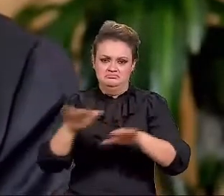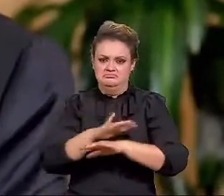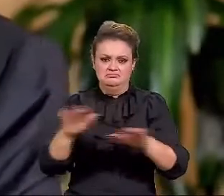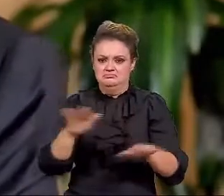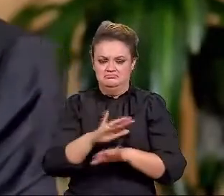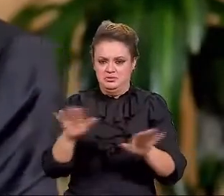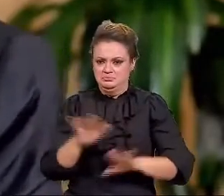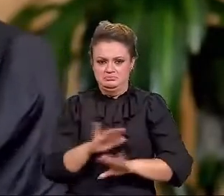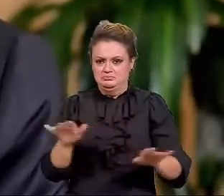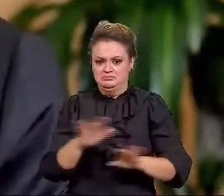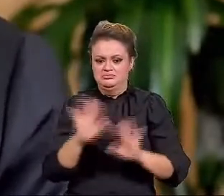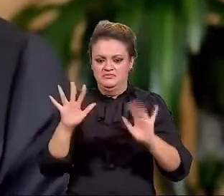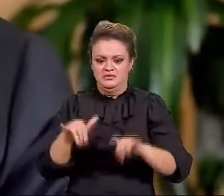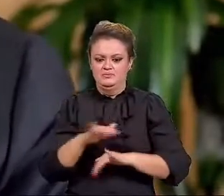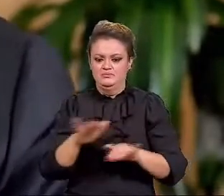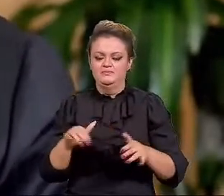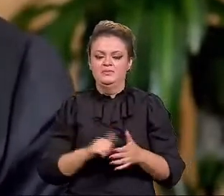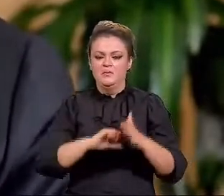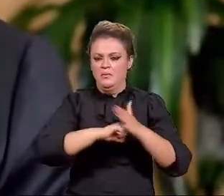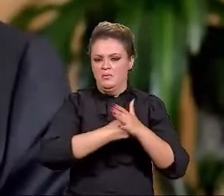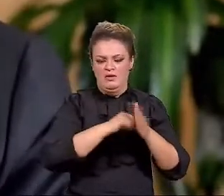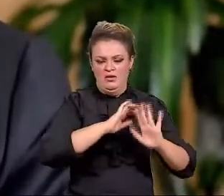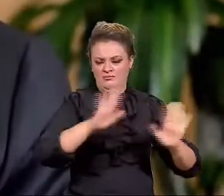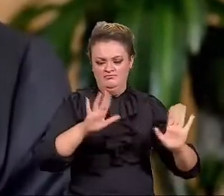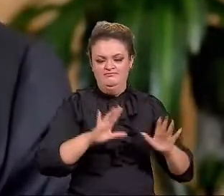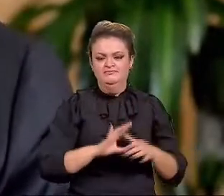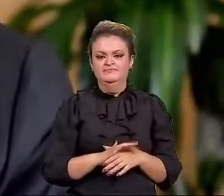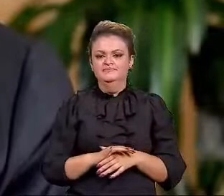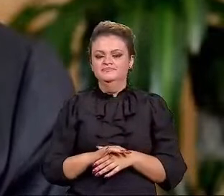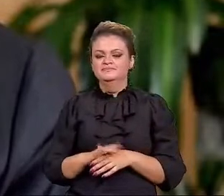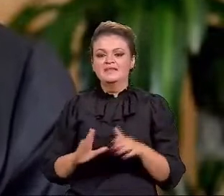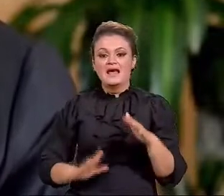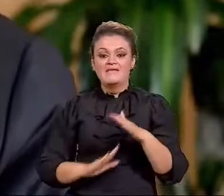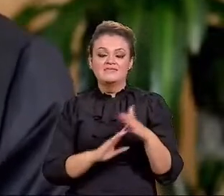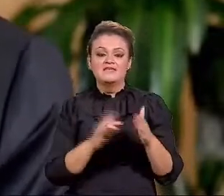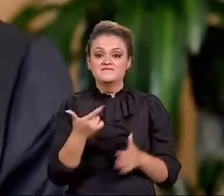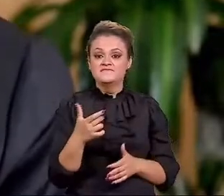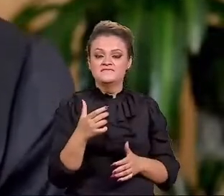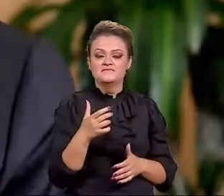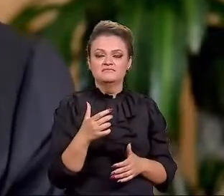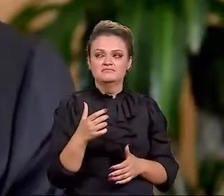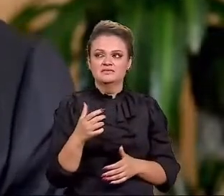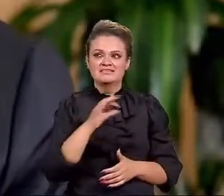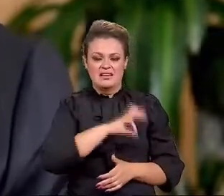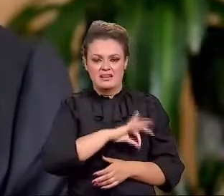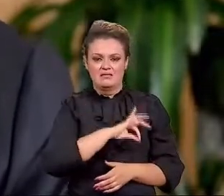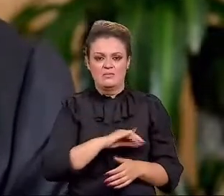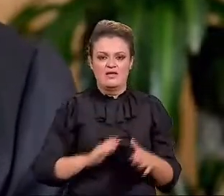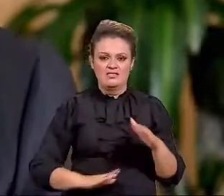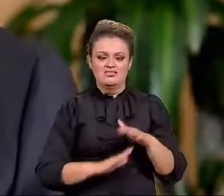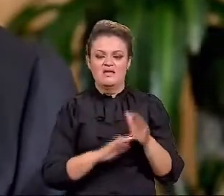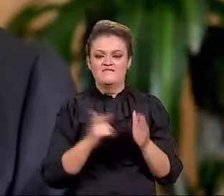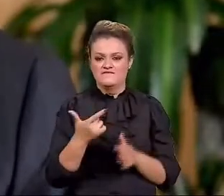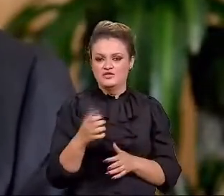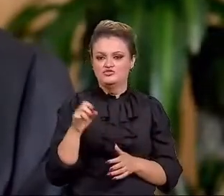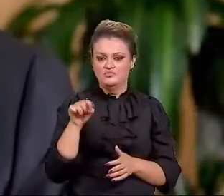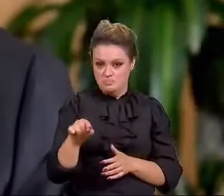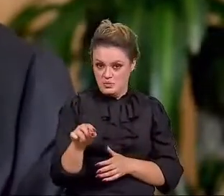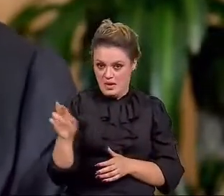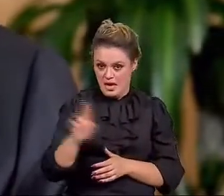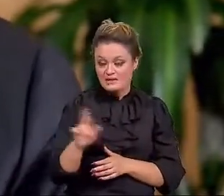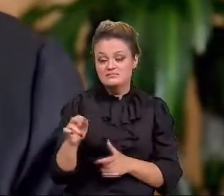Serasa. Quem tem até 20 mil reais, quem ganha até 20 mil reais por mês, já pode negociar sua dívida com os